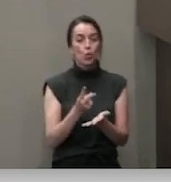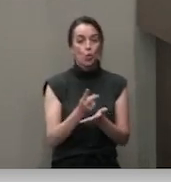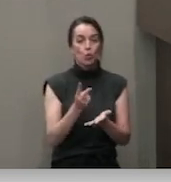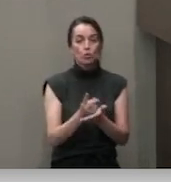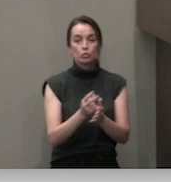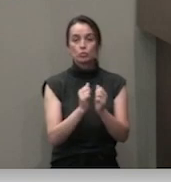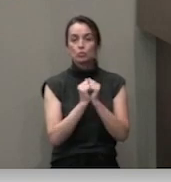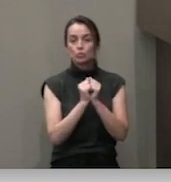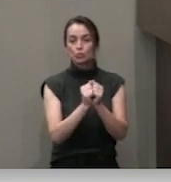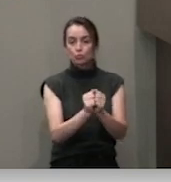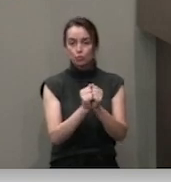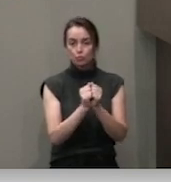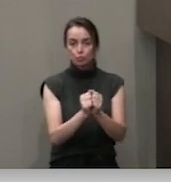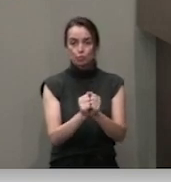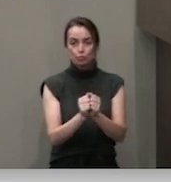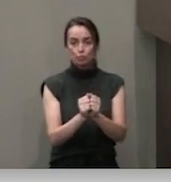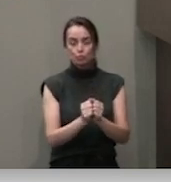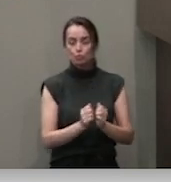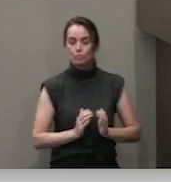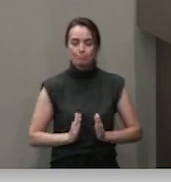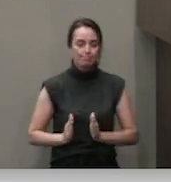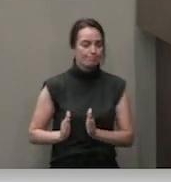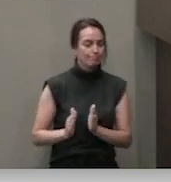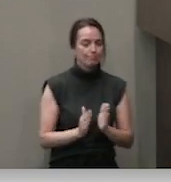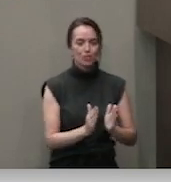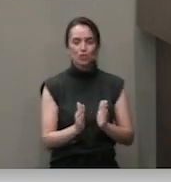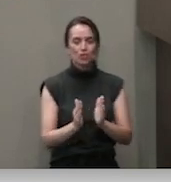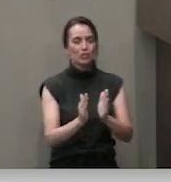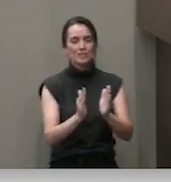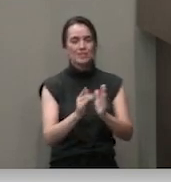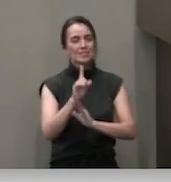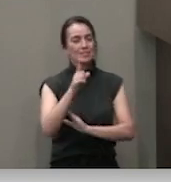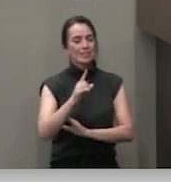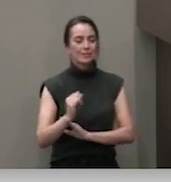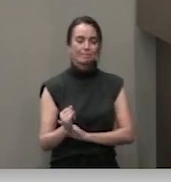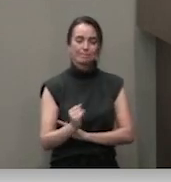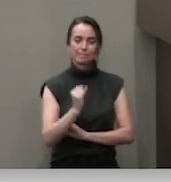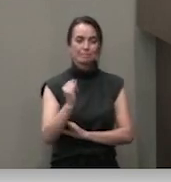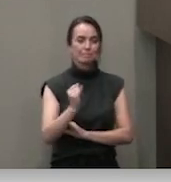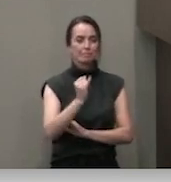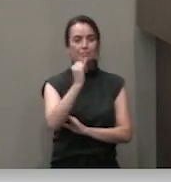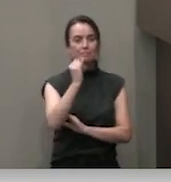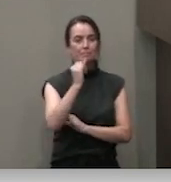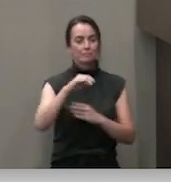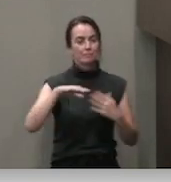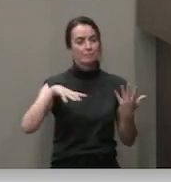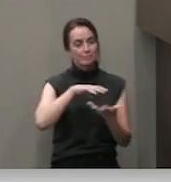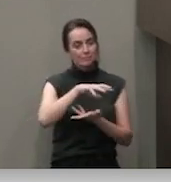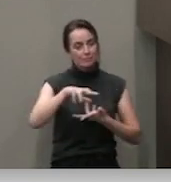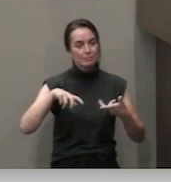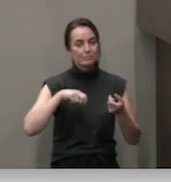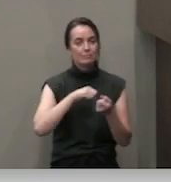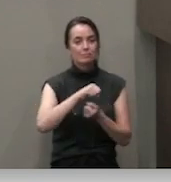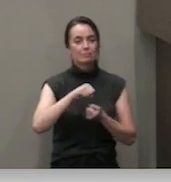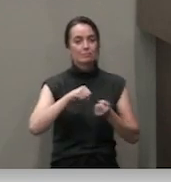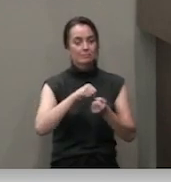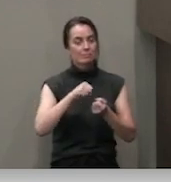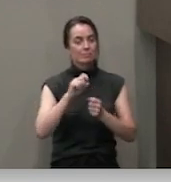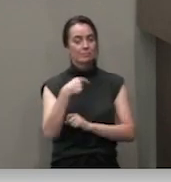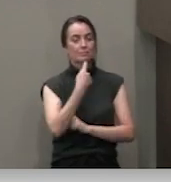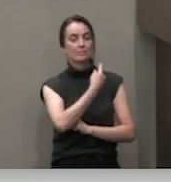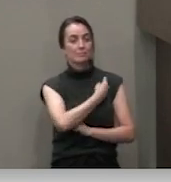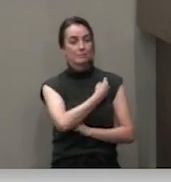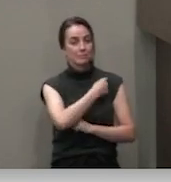Juntos nesta jornada que é tão importante para ade do nosso